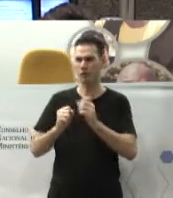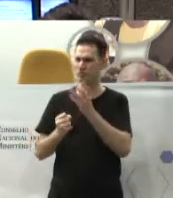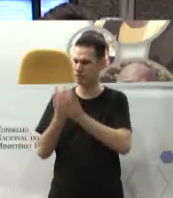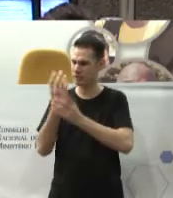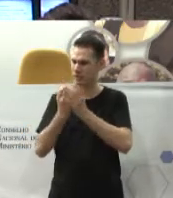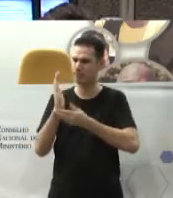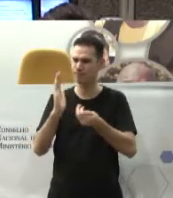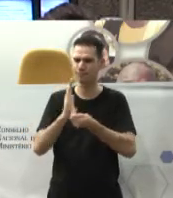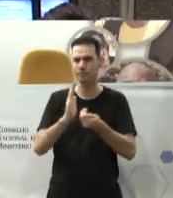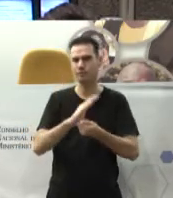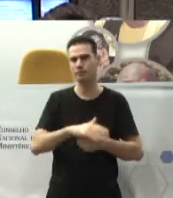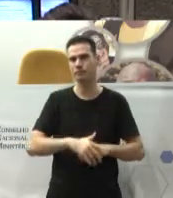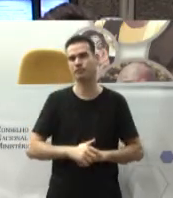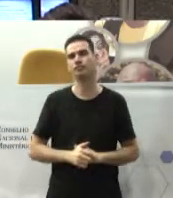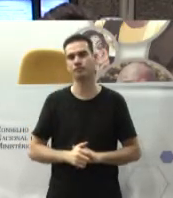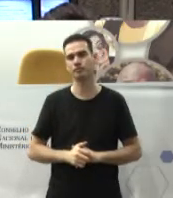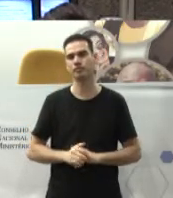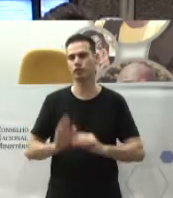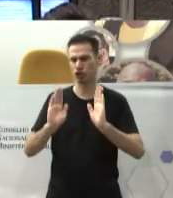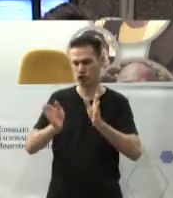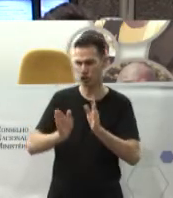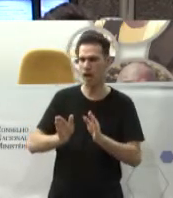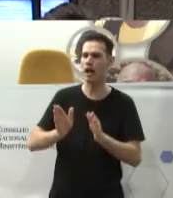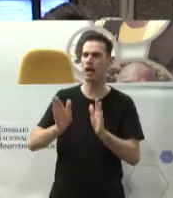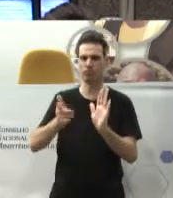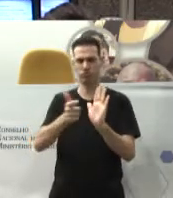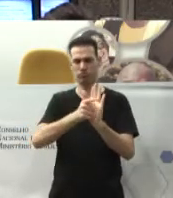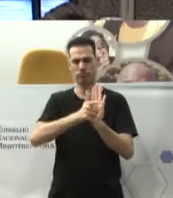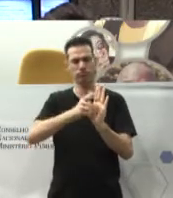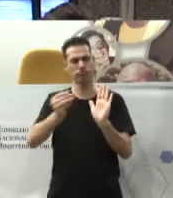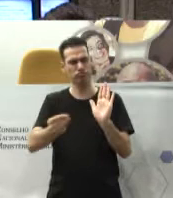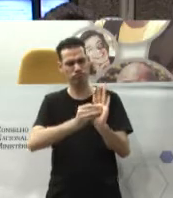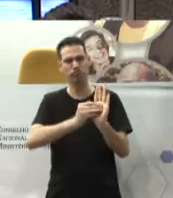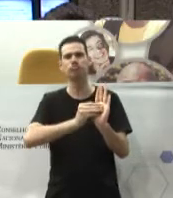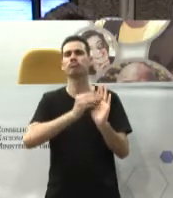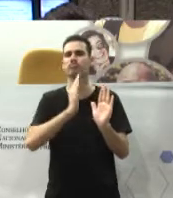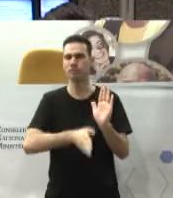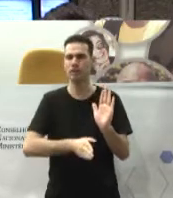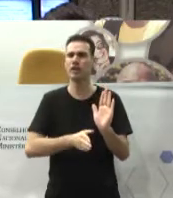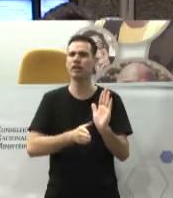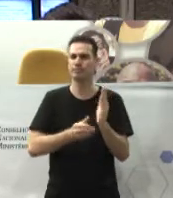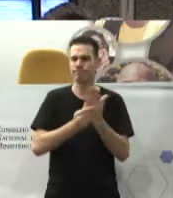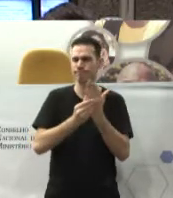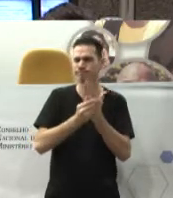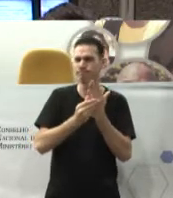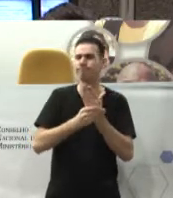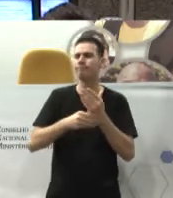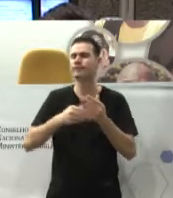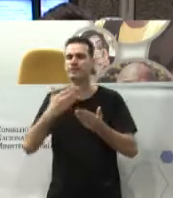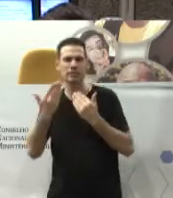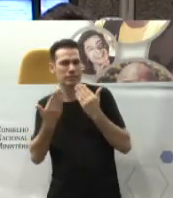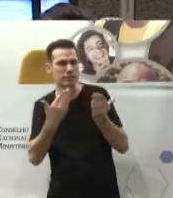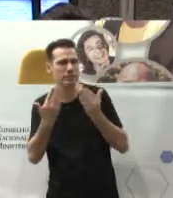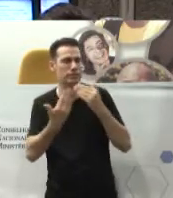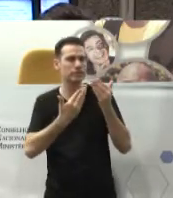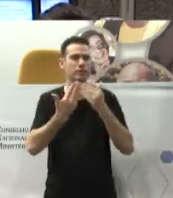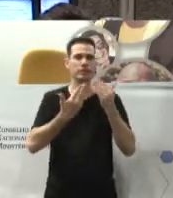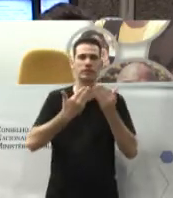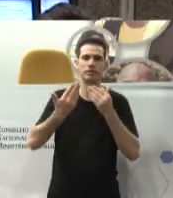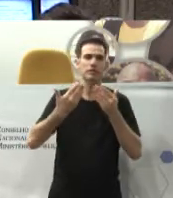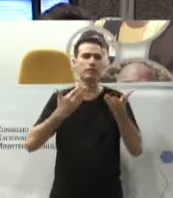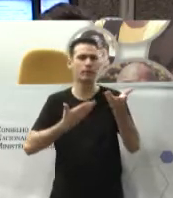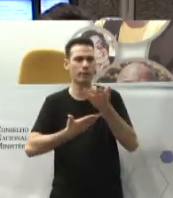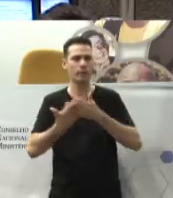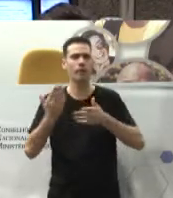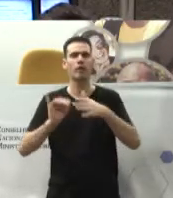Câmara. Ela já está colocada no papel e está em processo de diálogo com os